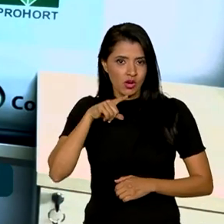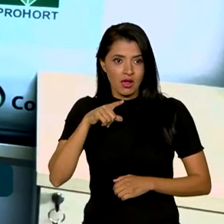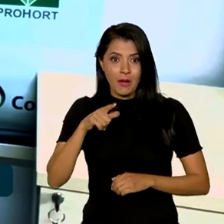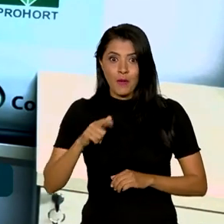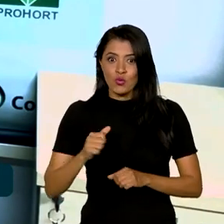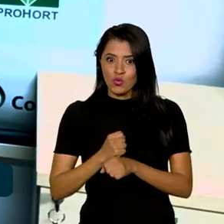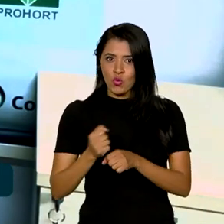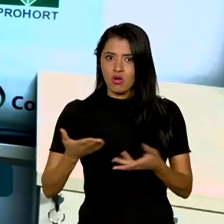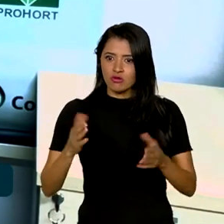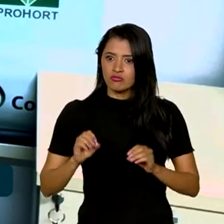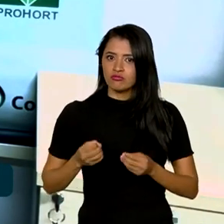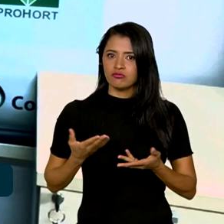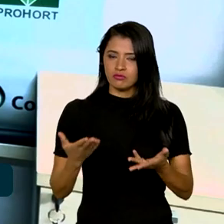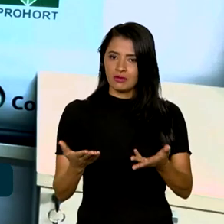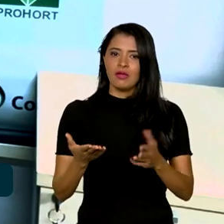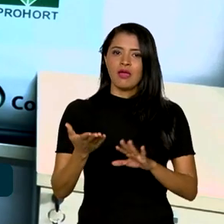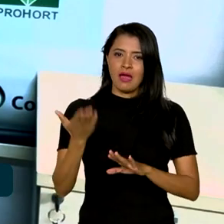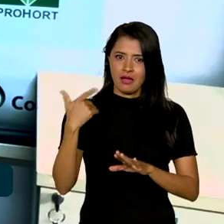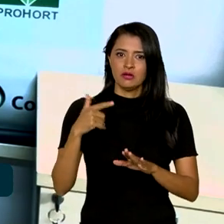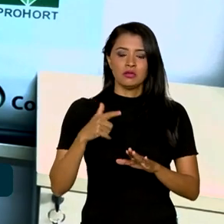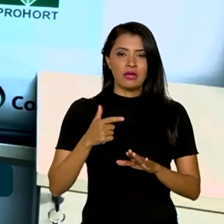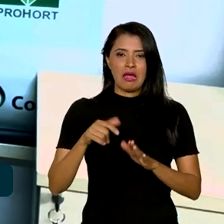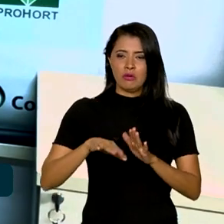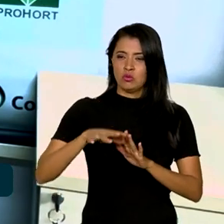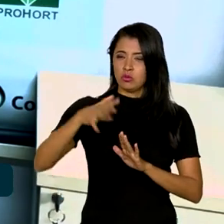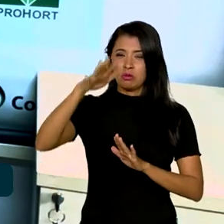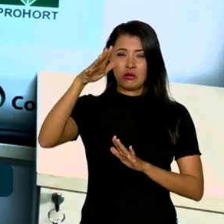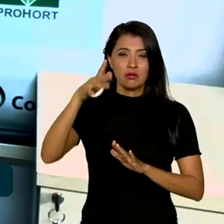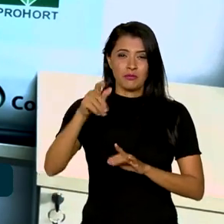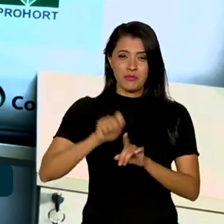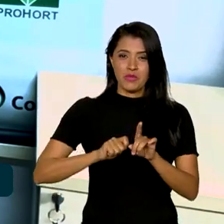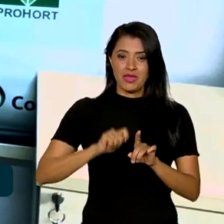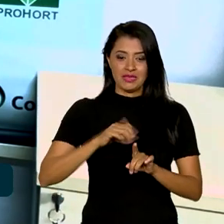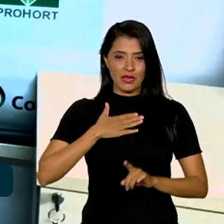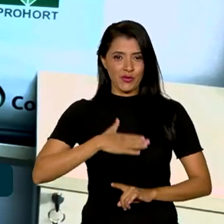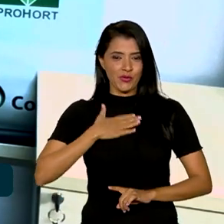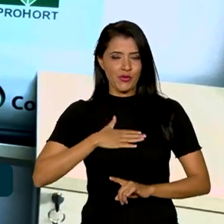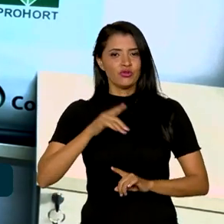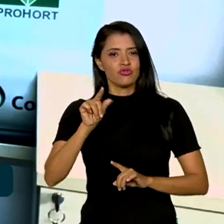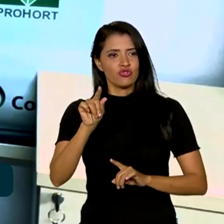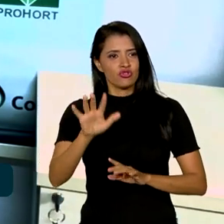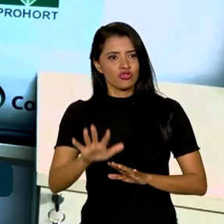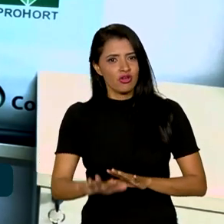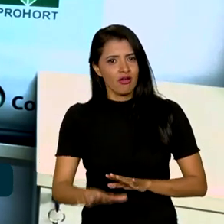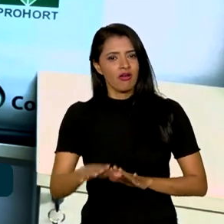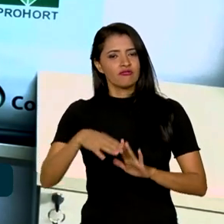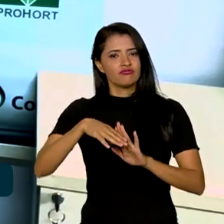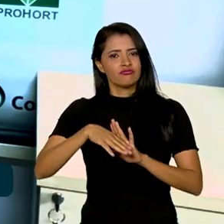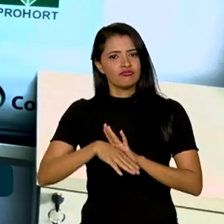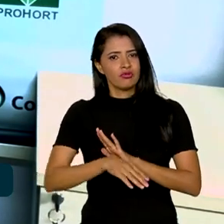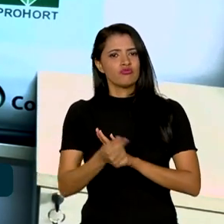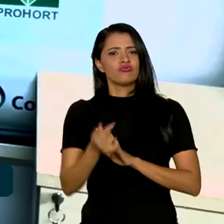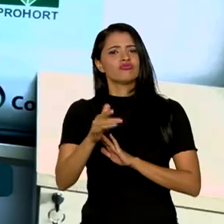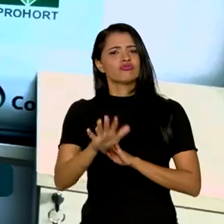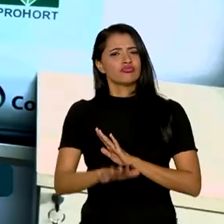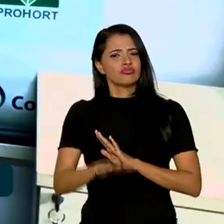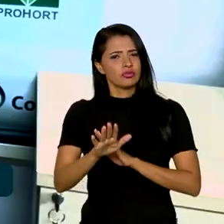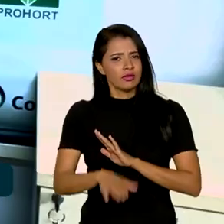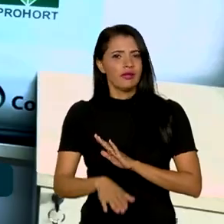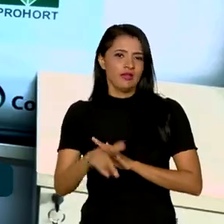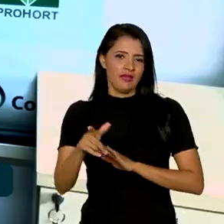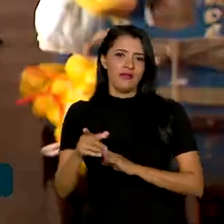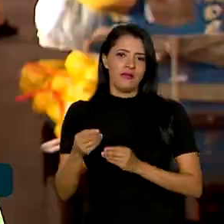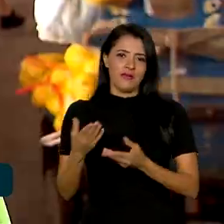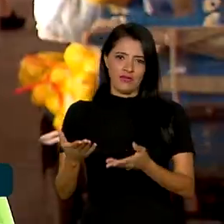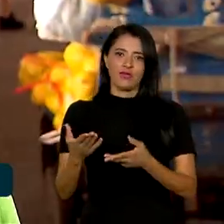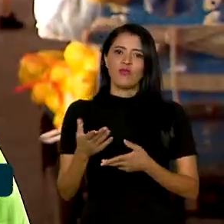ano. Em julho tinha tido uma alta nos preços e em agosto a gente já analisou uma queda devido a uma maior oferta, a maior